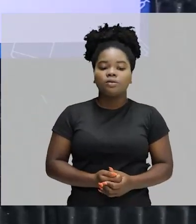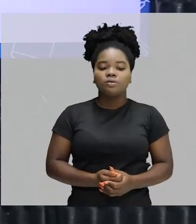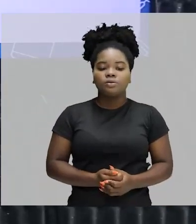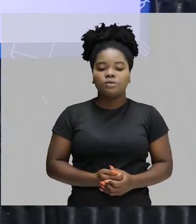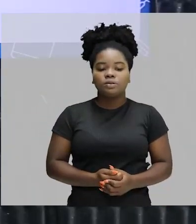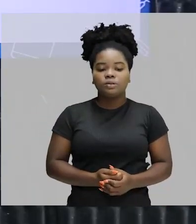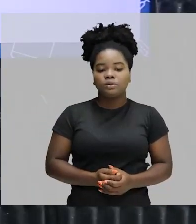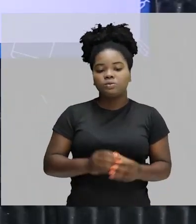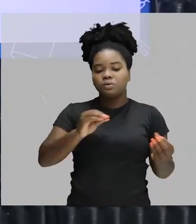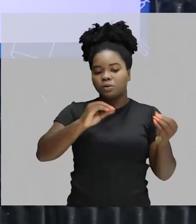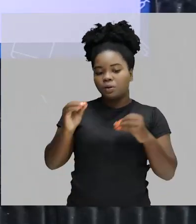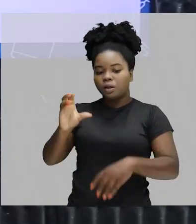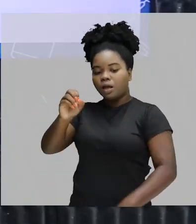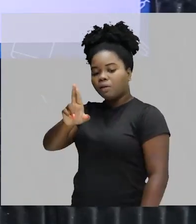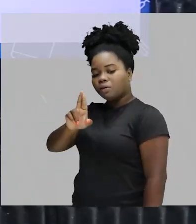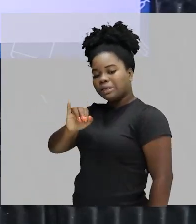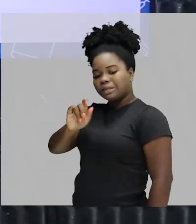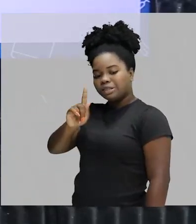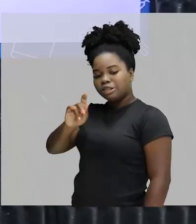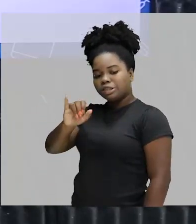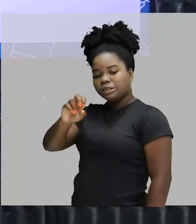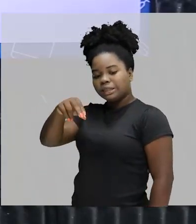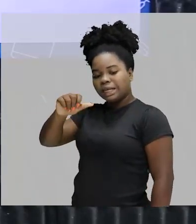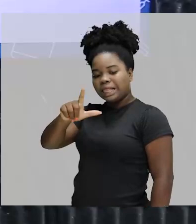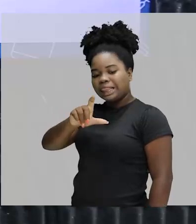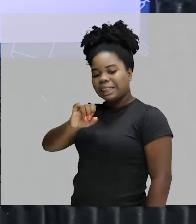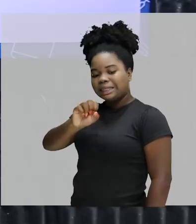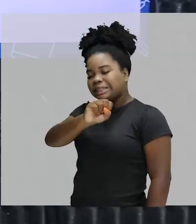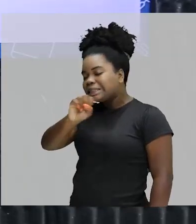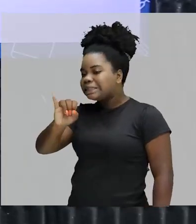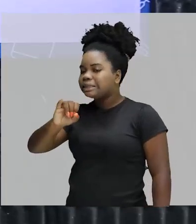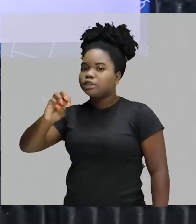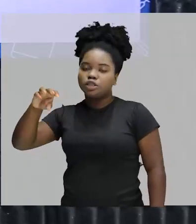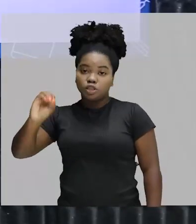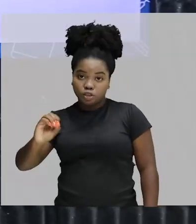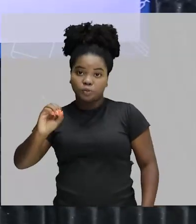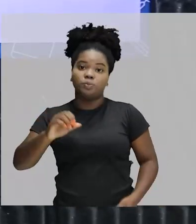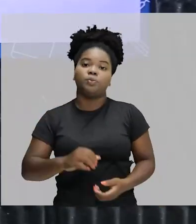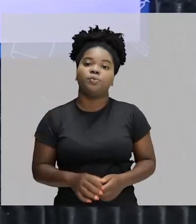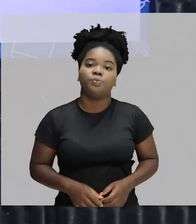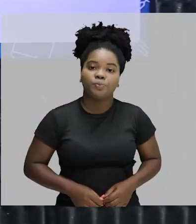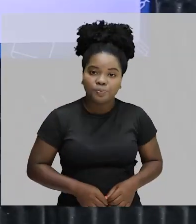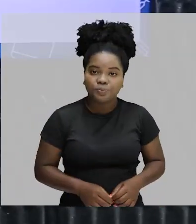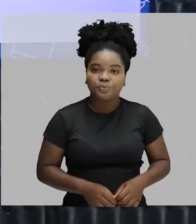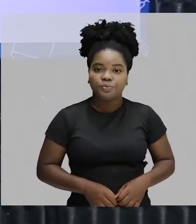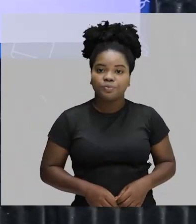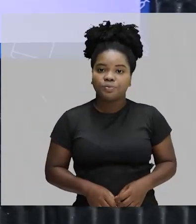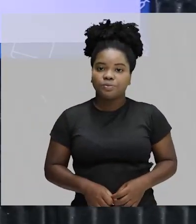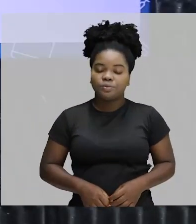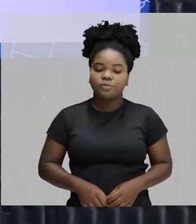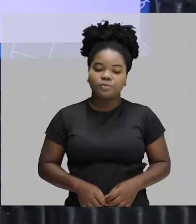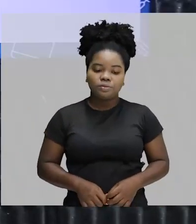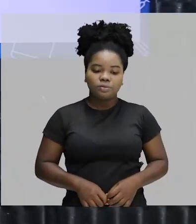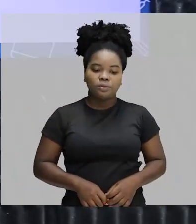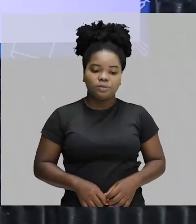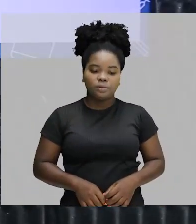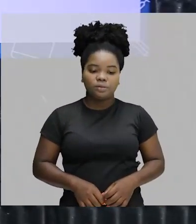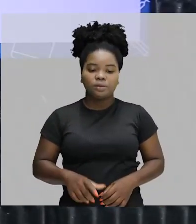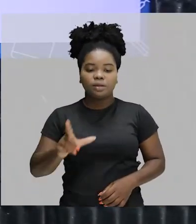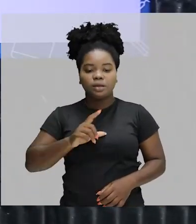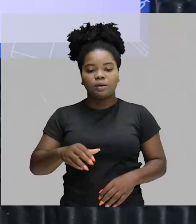utilizar originalíssimo, mas se eu quero uma escrita diferenciada, uma fala mais diferenciada, a gente acaba empregando dessa forma aqui,